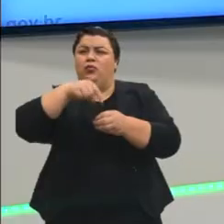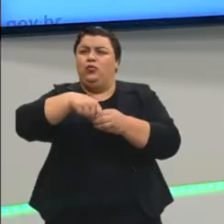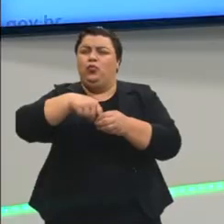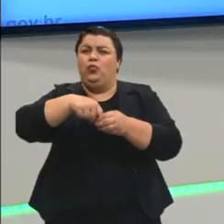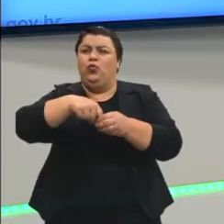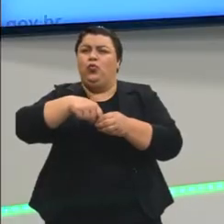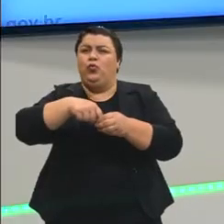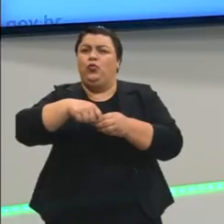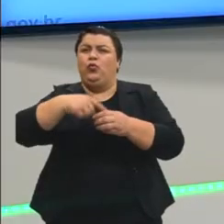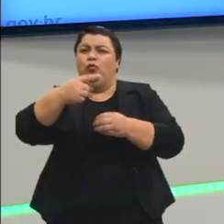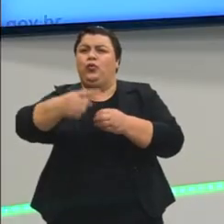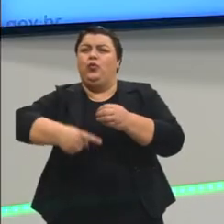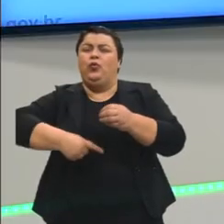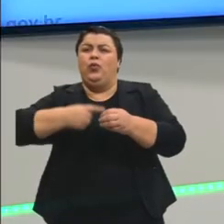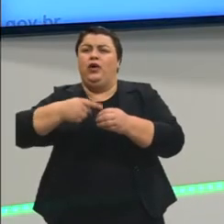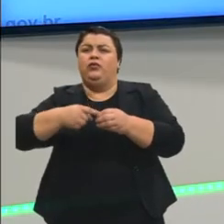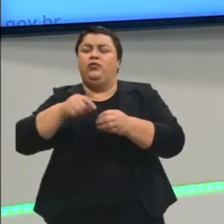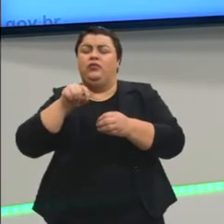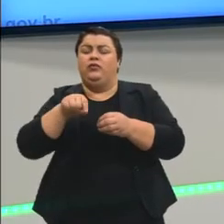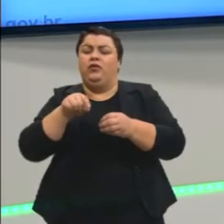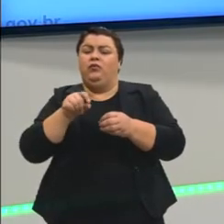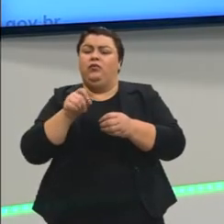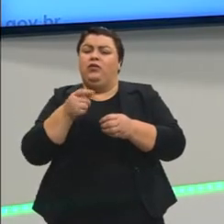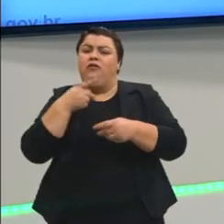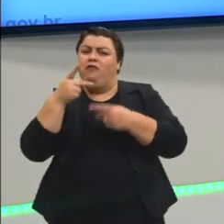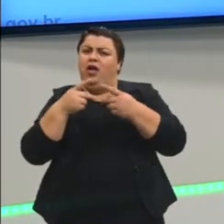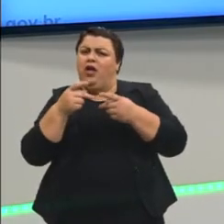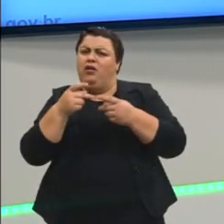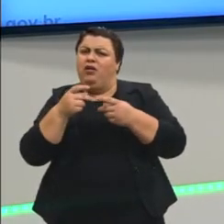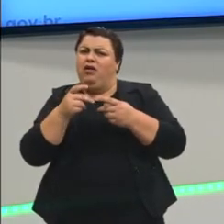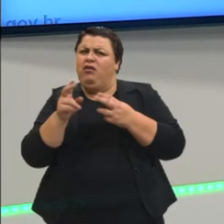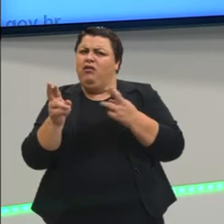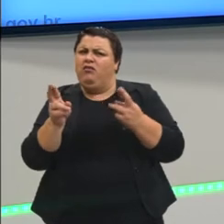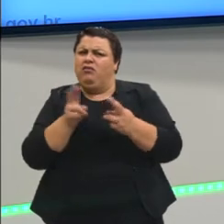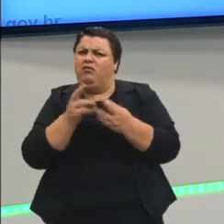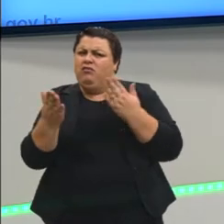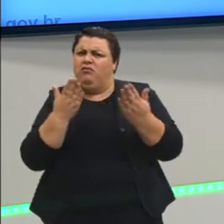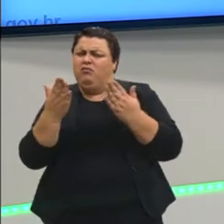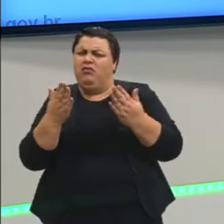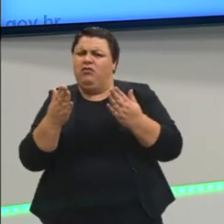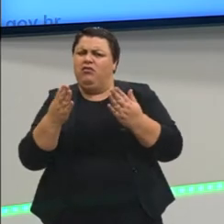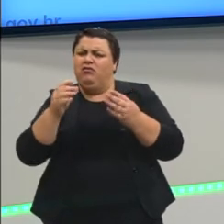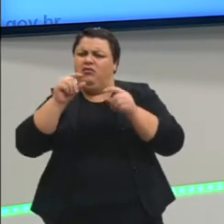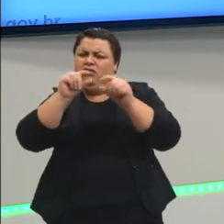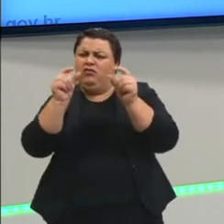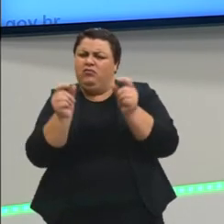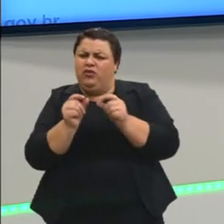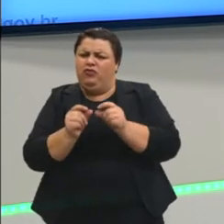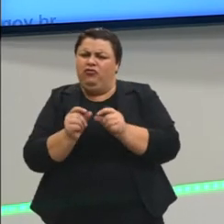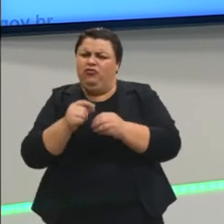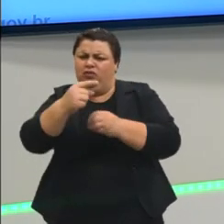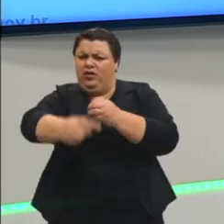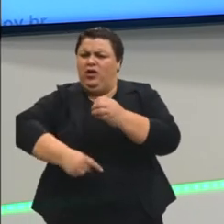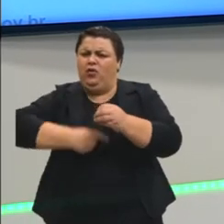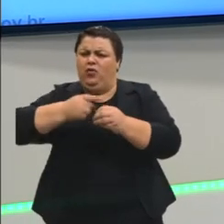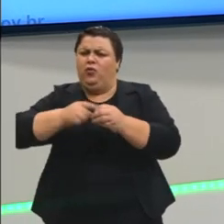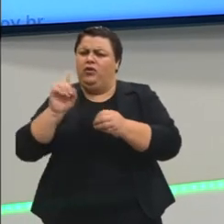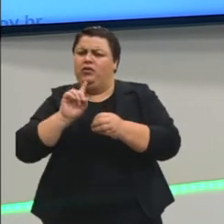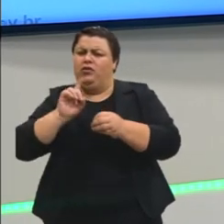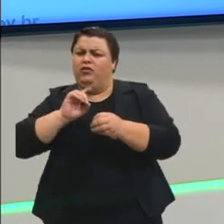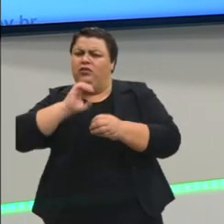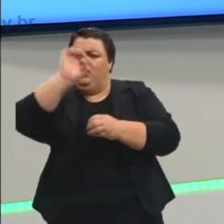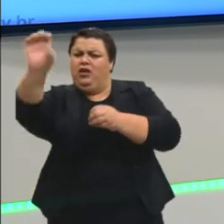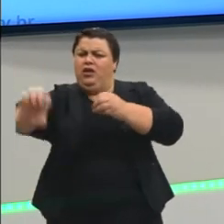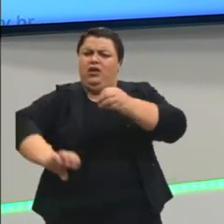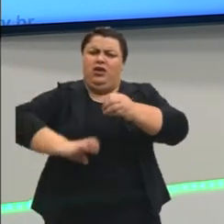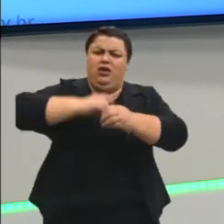dizem respeito as semelhanças das partículas sub atômicas mas não Sinceramente do núcleo e da Eletro da eletrosfera né